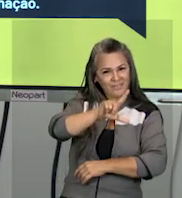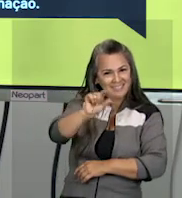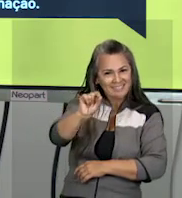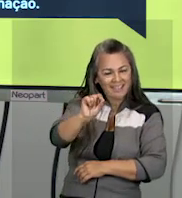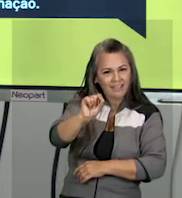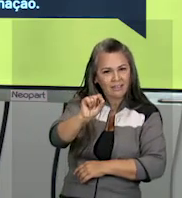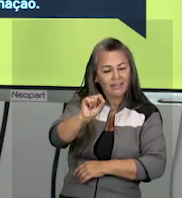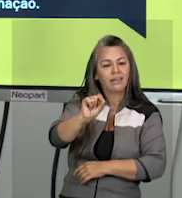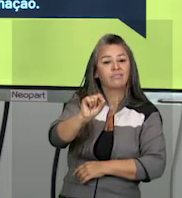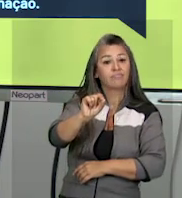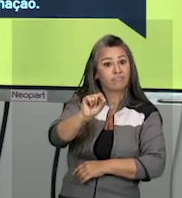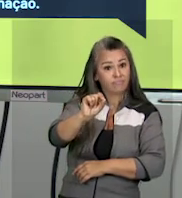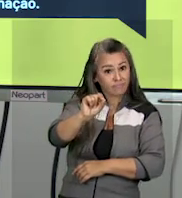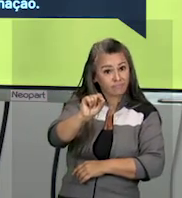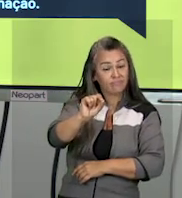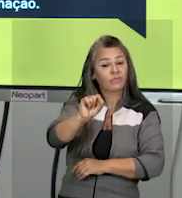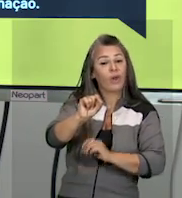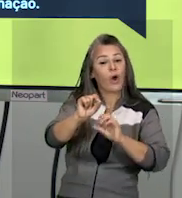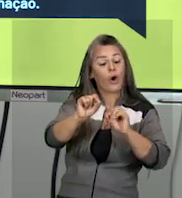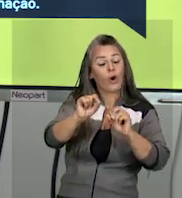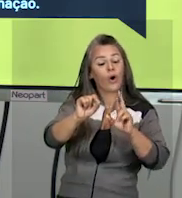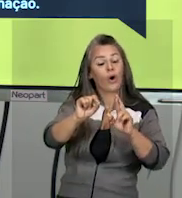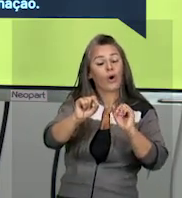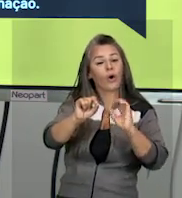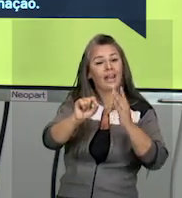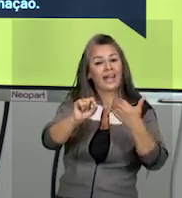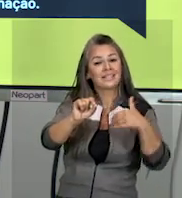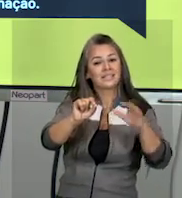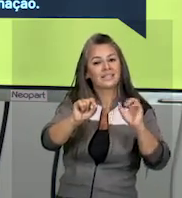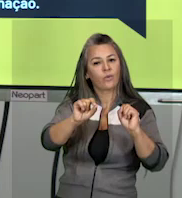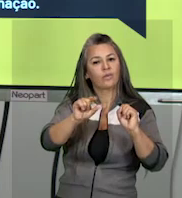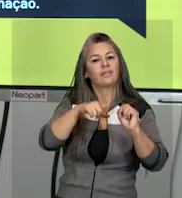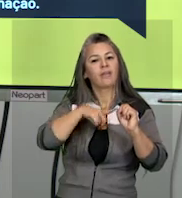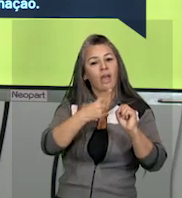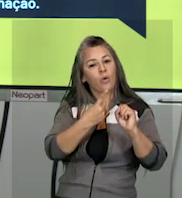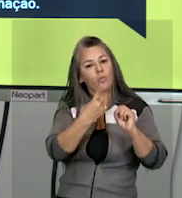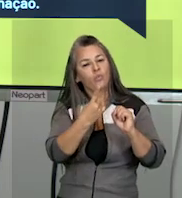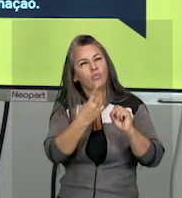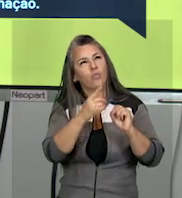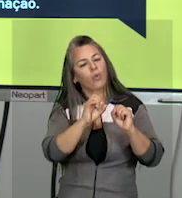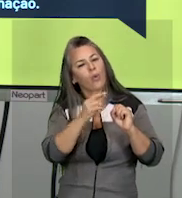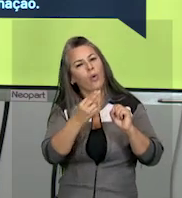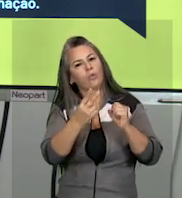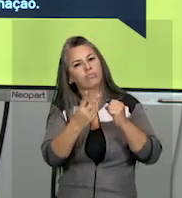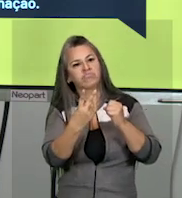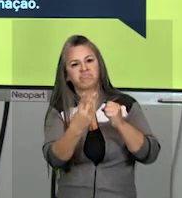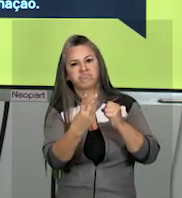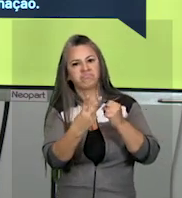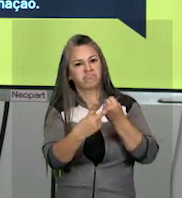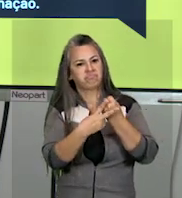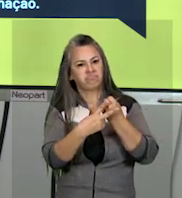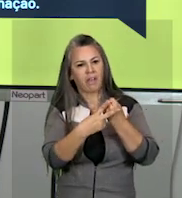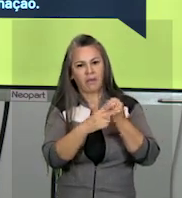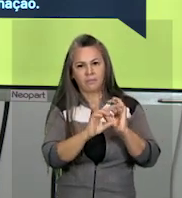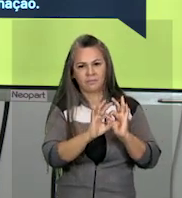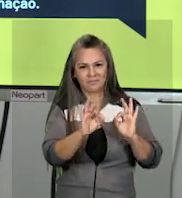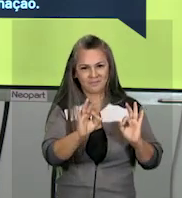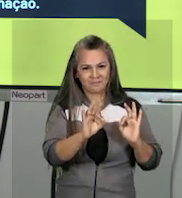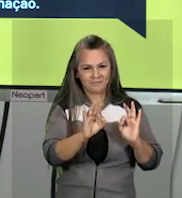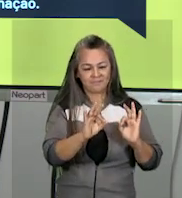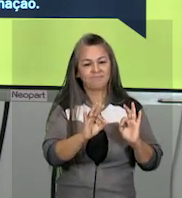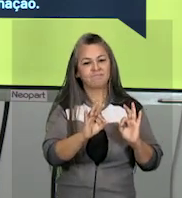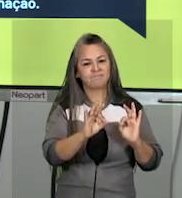Quanto mais verbos, mais orações. E as conjunções estão aí para isso, para ligar essas orações, essas frases, que geram, pode